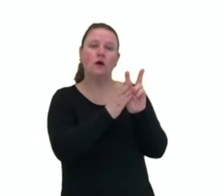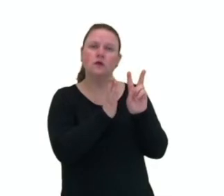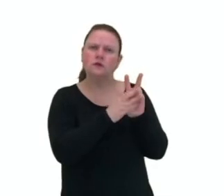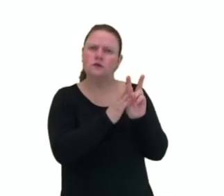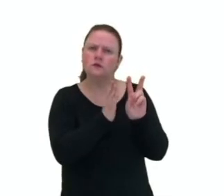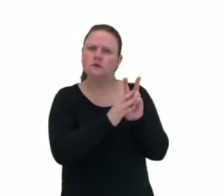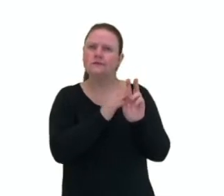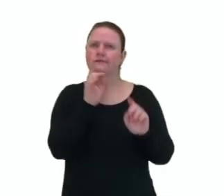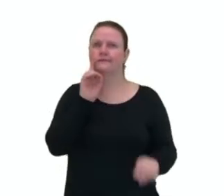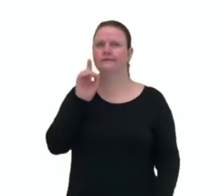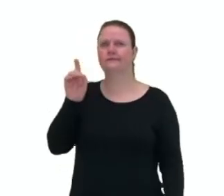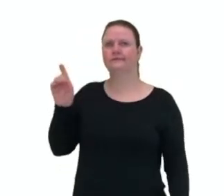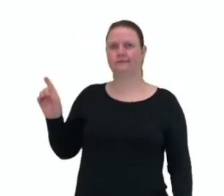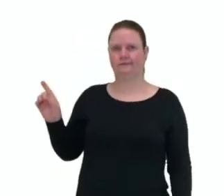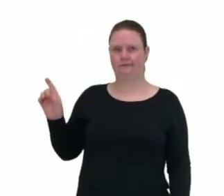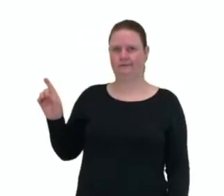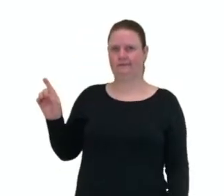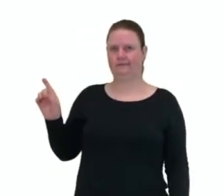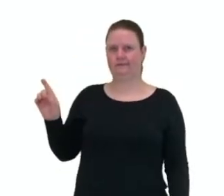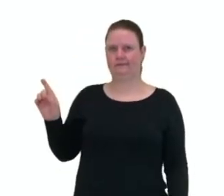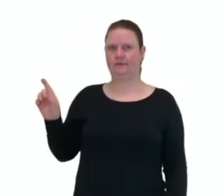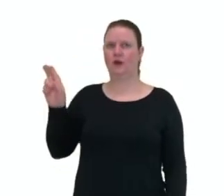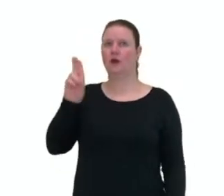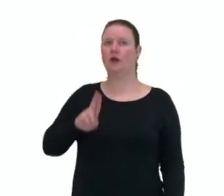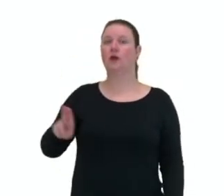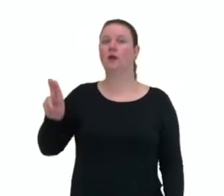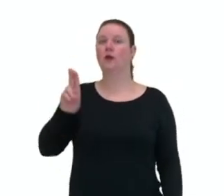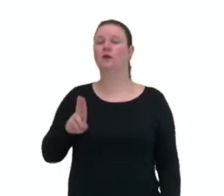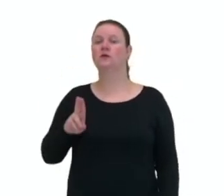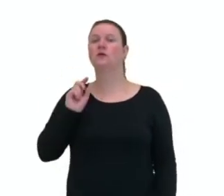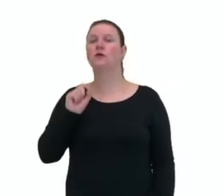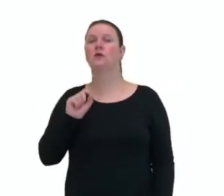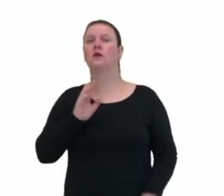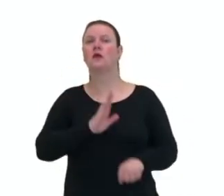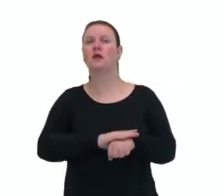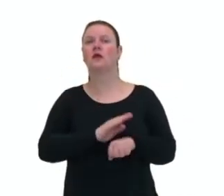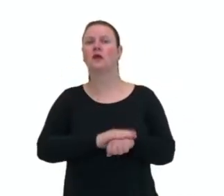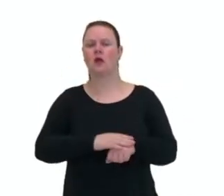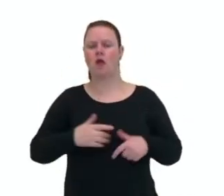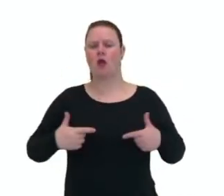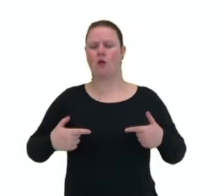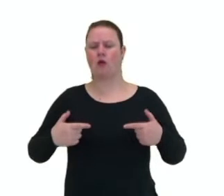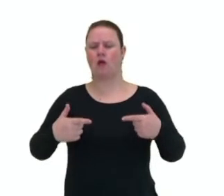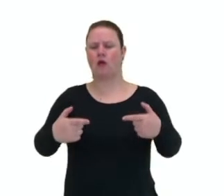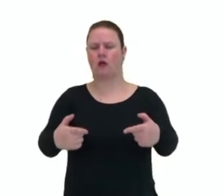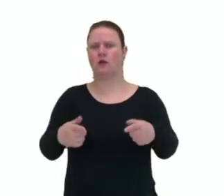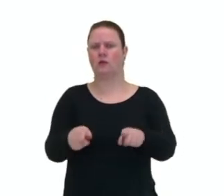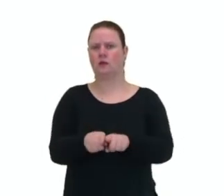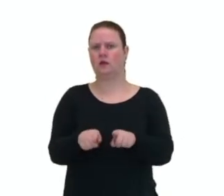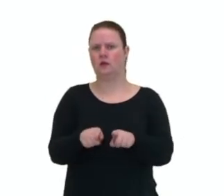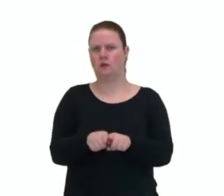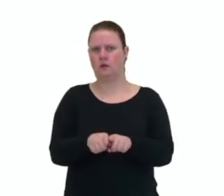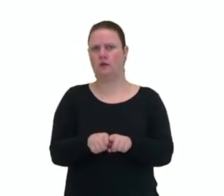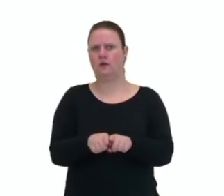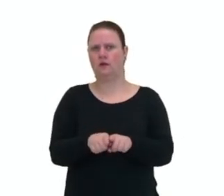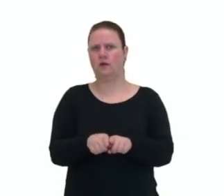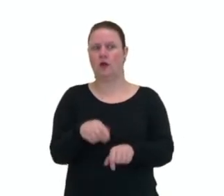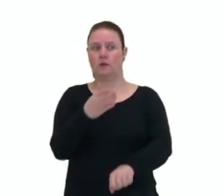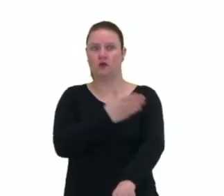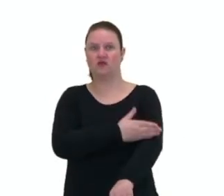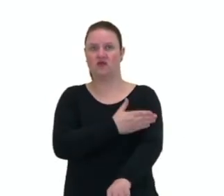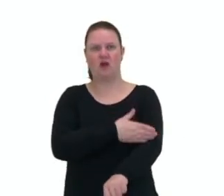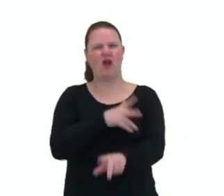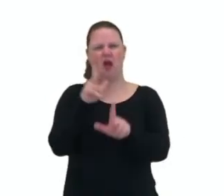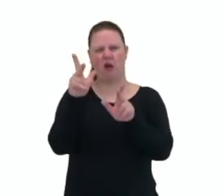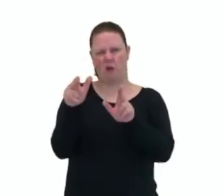povos indígenas usavam muito esse instrumento como arma de guerra, assim como os povos medievais. Atualmente